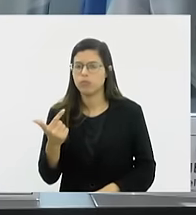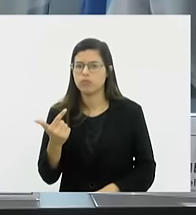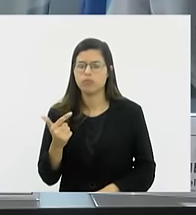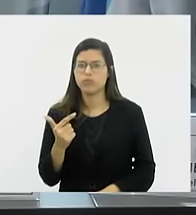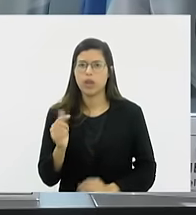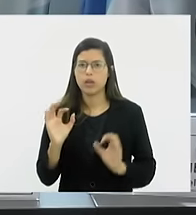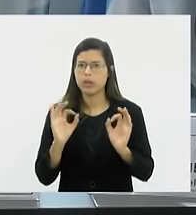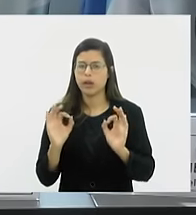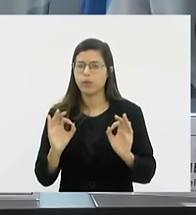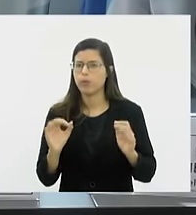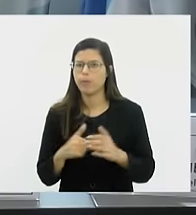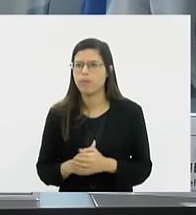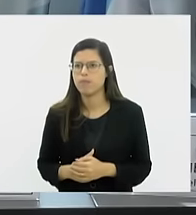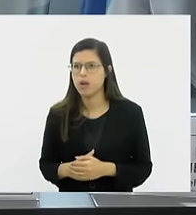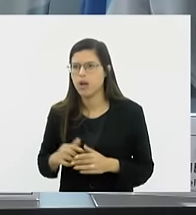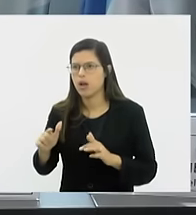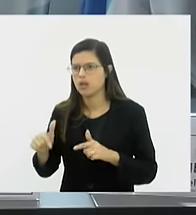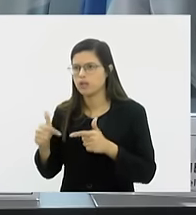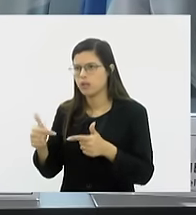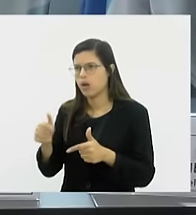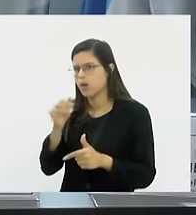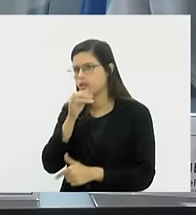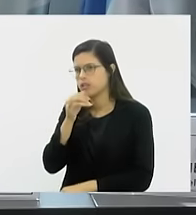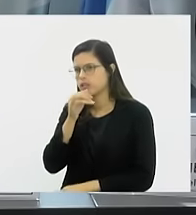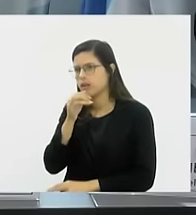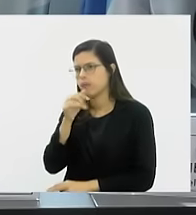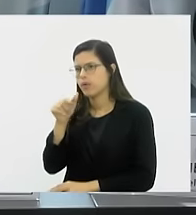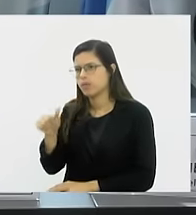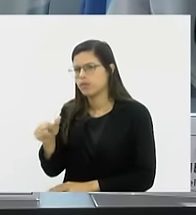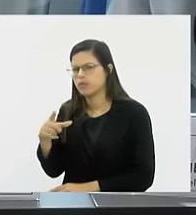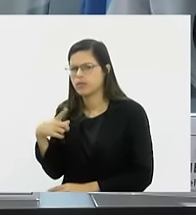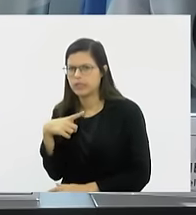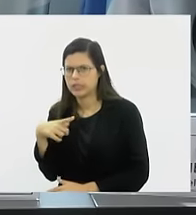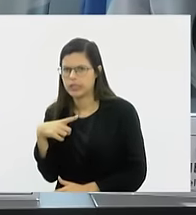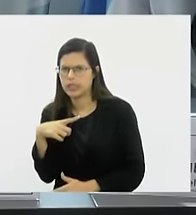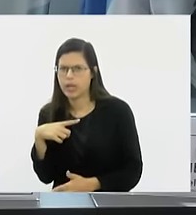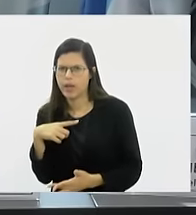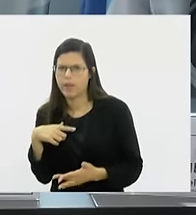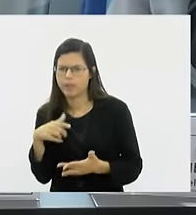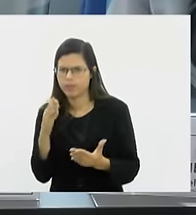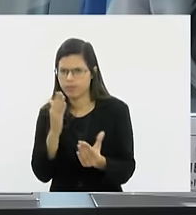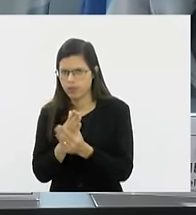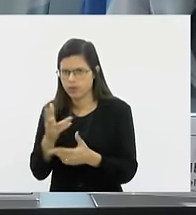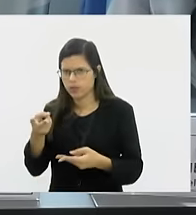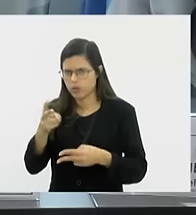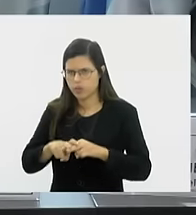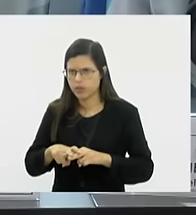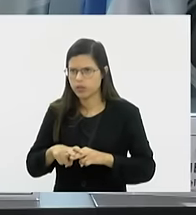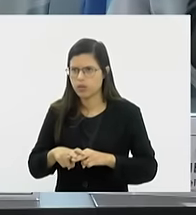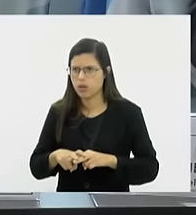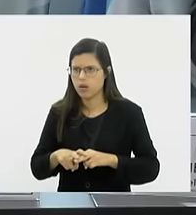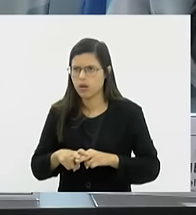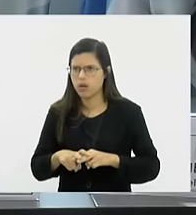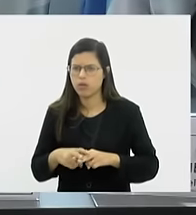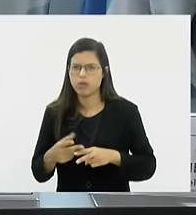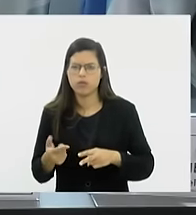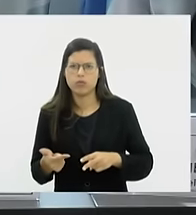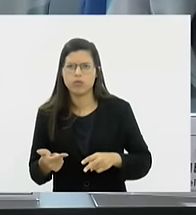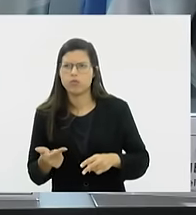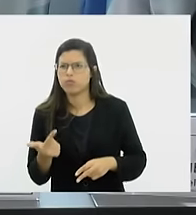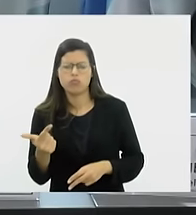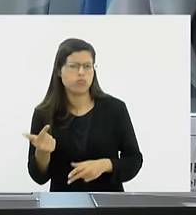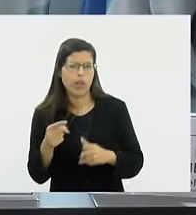seguinte, o senhor tem busca, tem mandado de prisão em aberto? Não há essa verificação, não há, e afirmo que não há. Não